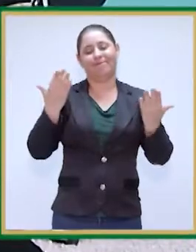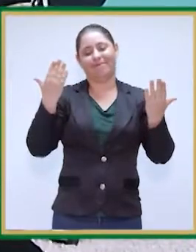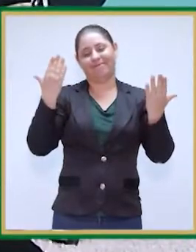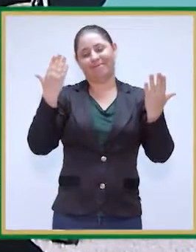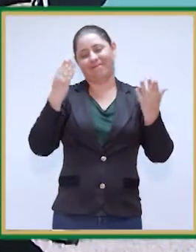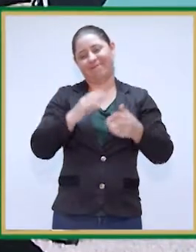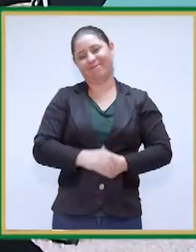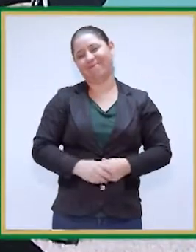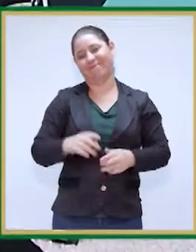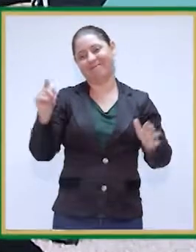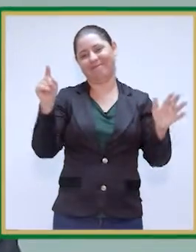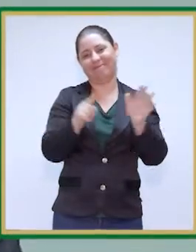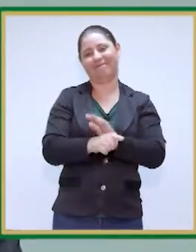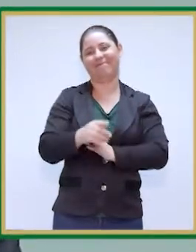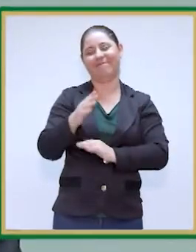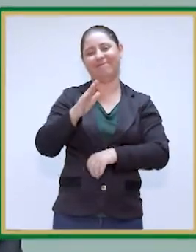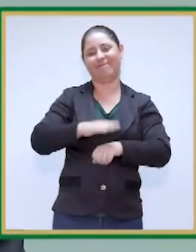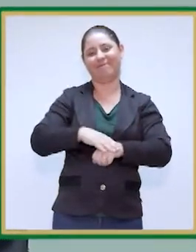Tem uma pergunta mais fácil?